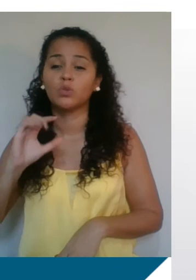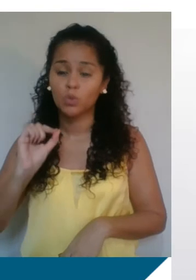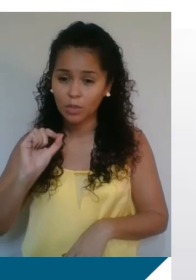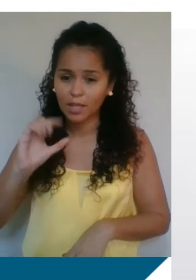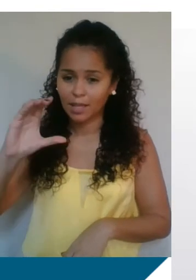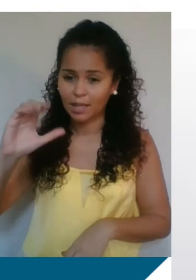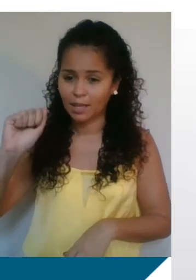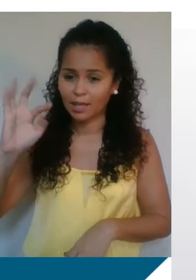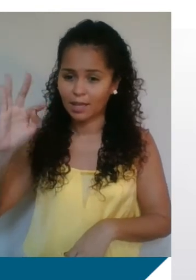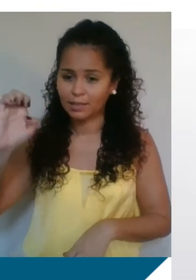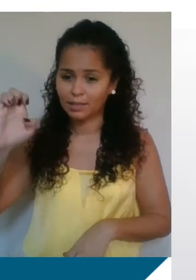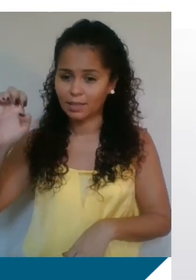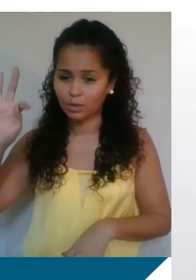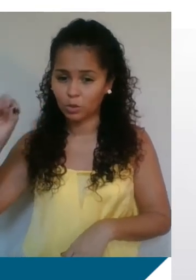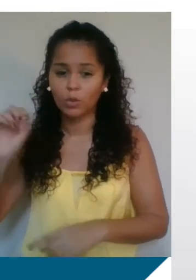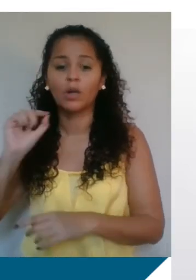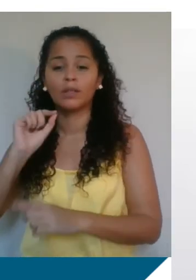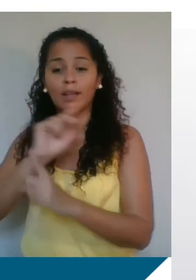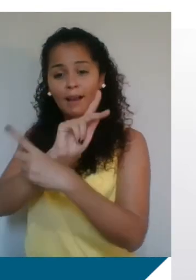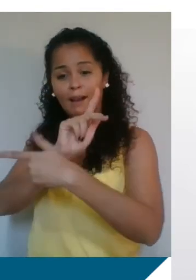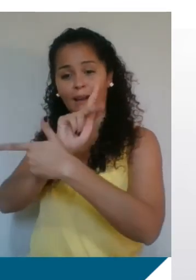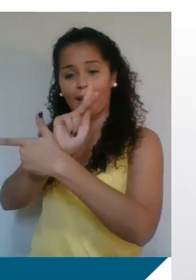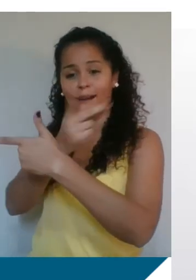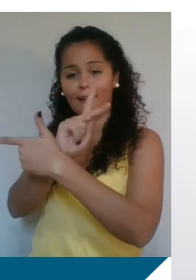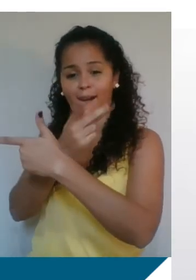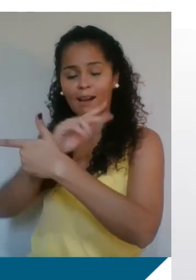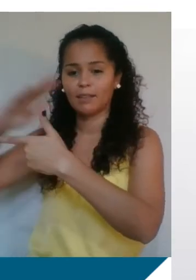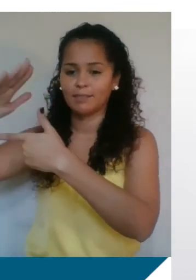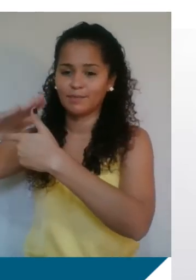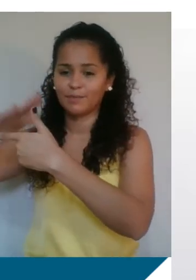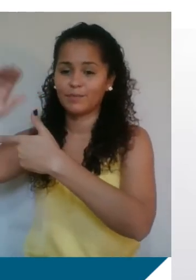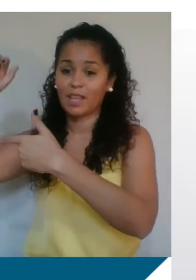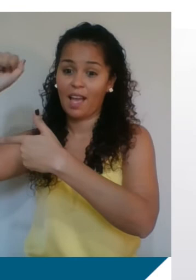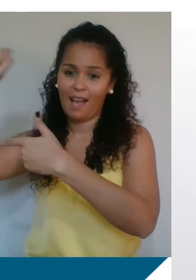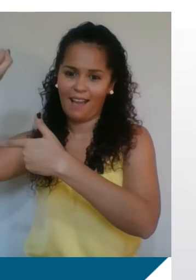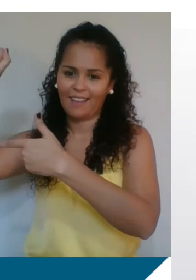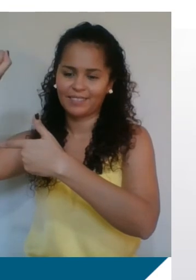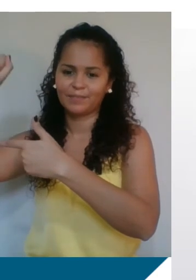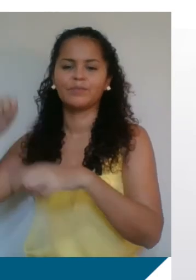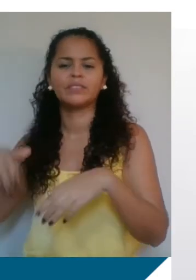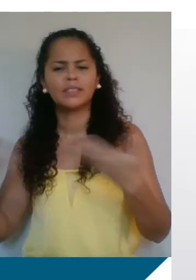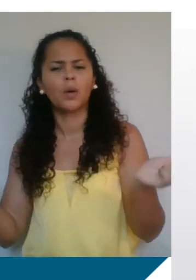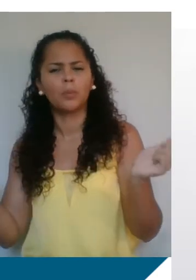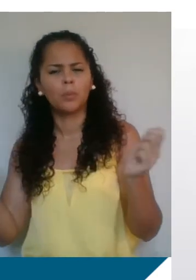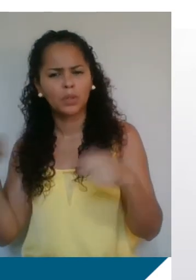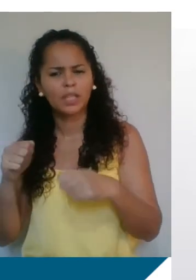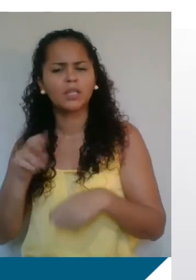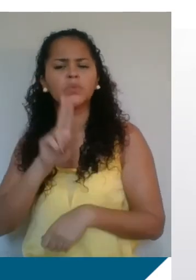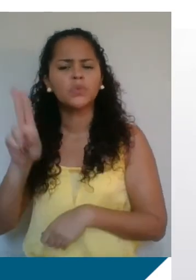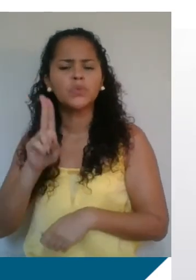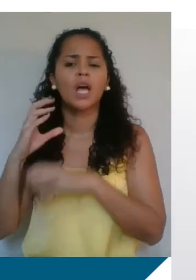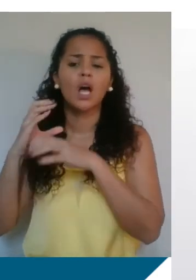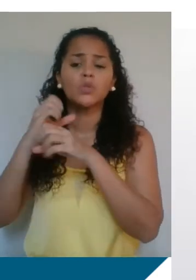é Hzinho e a medida da hipotenusa, Azinho. Dessa forma, podemos calcular o seno de 60 graus,